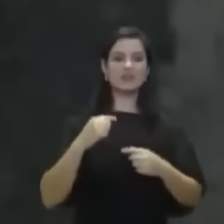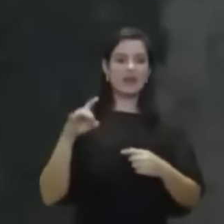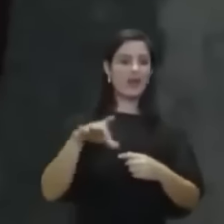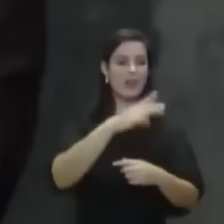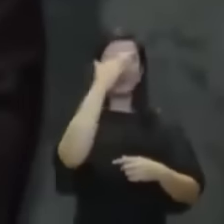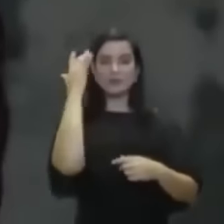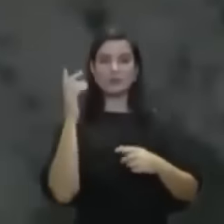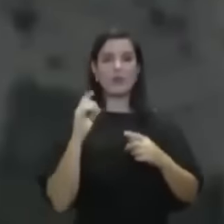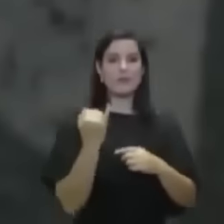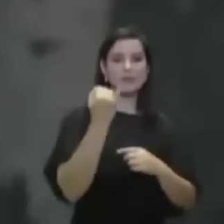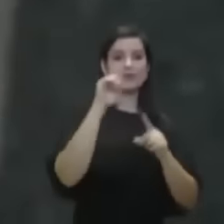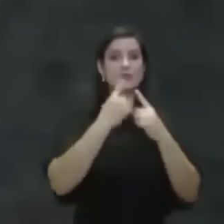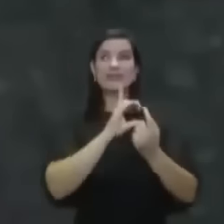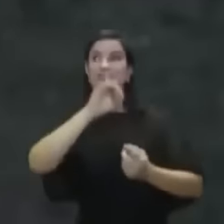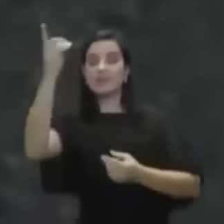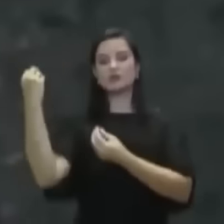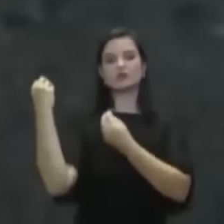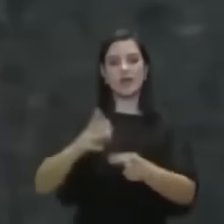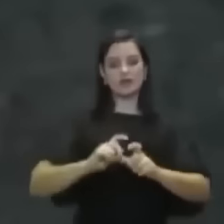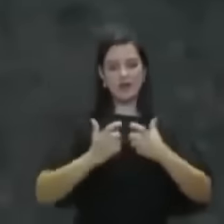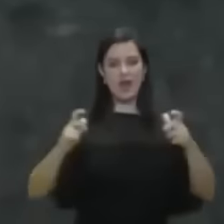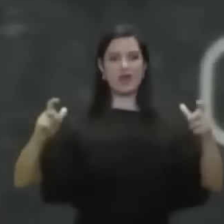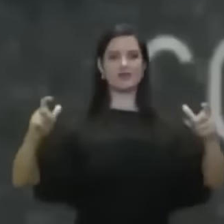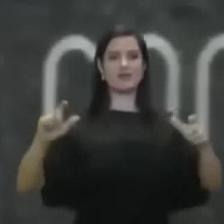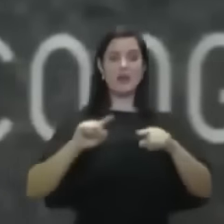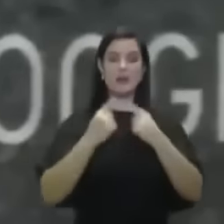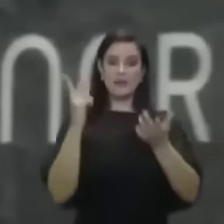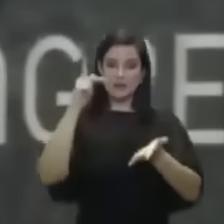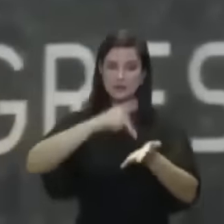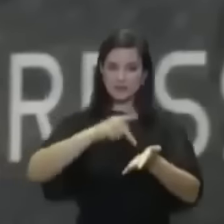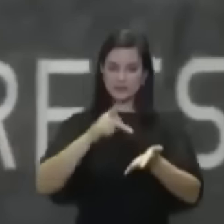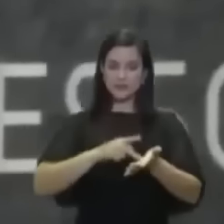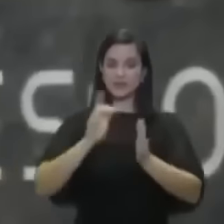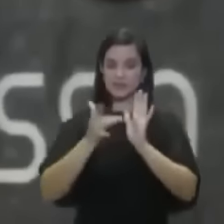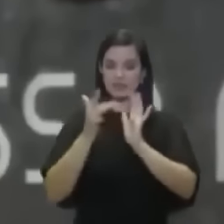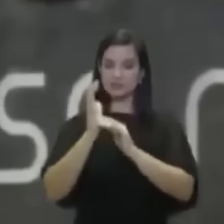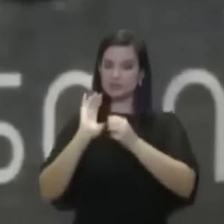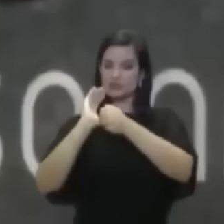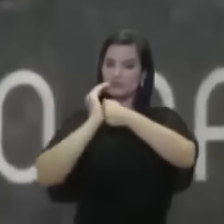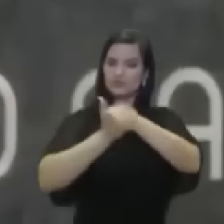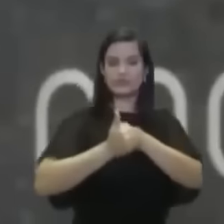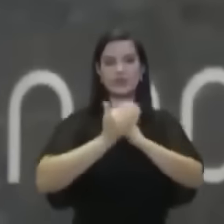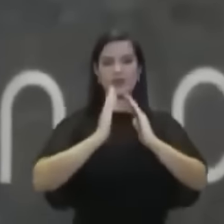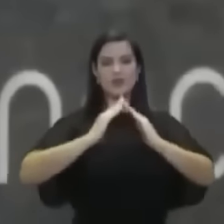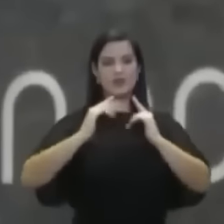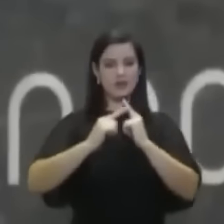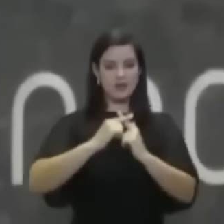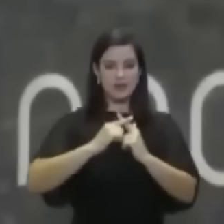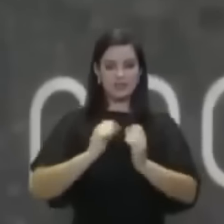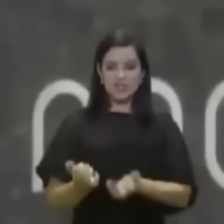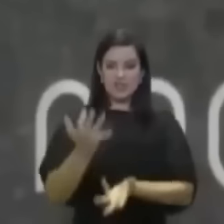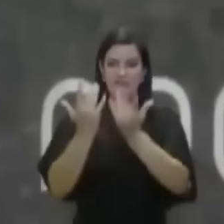crescimento. Mas em último lugar, Jesus é o protetor da igreja. As portas do inferno não prevalecerão contra ela. Não